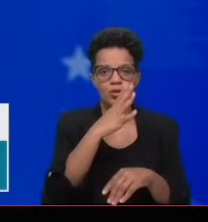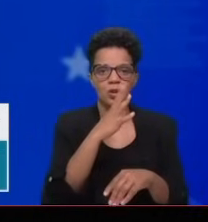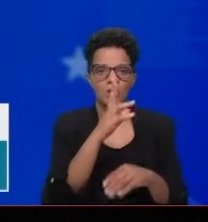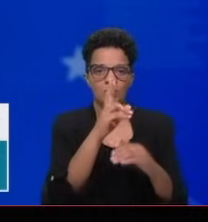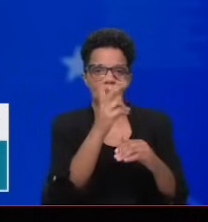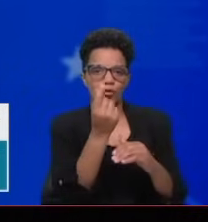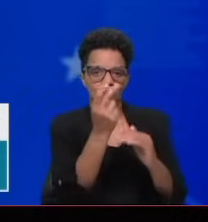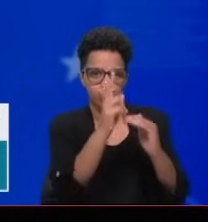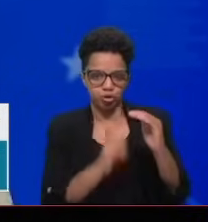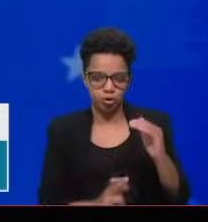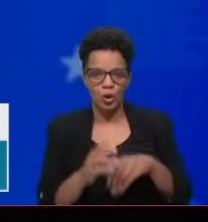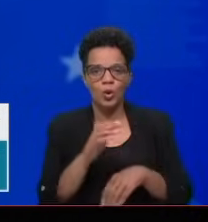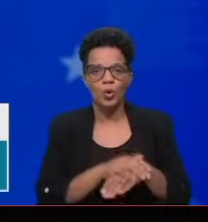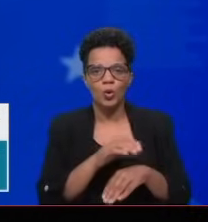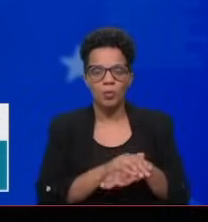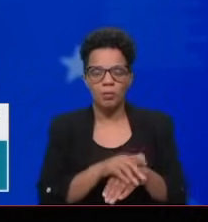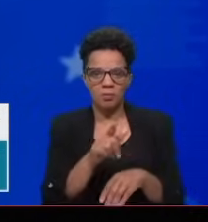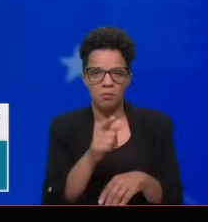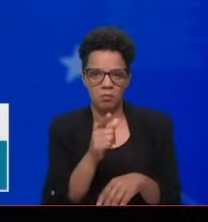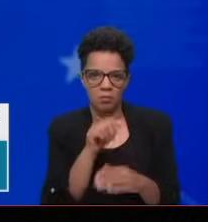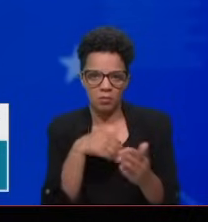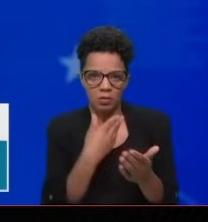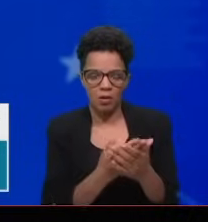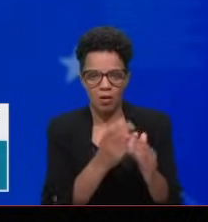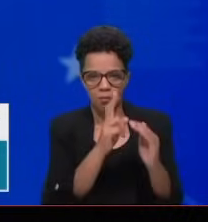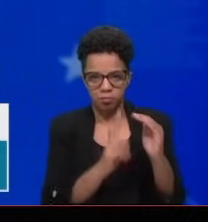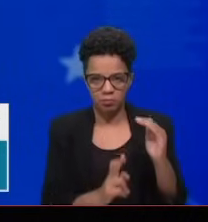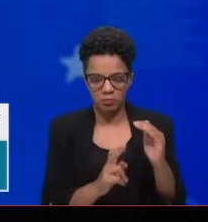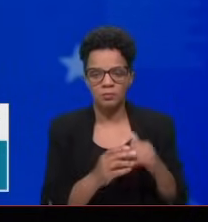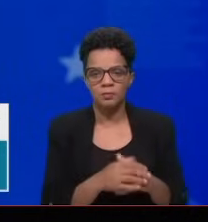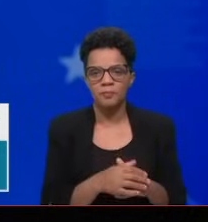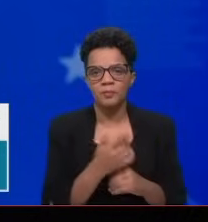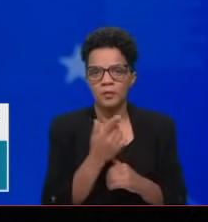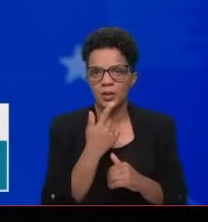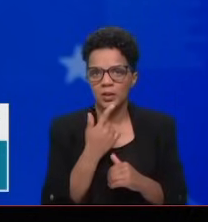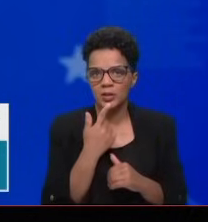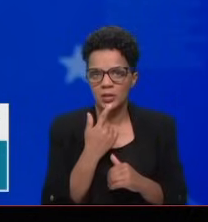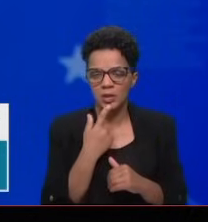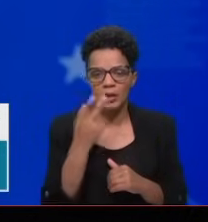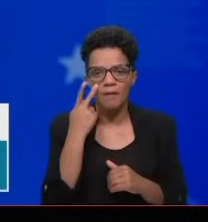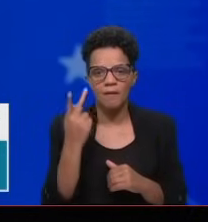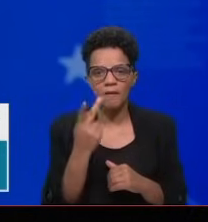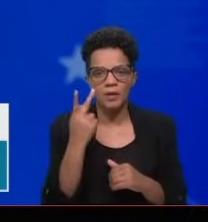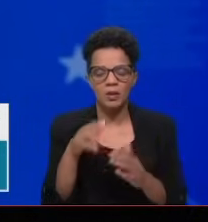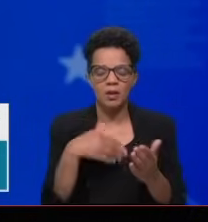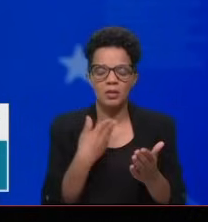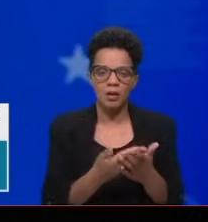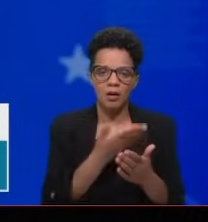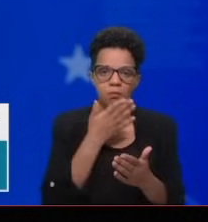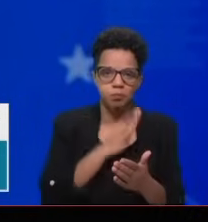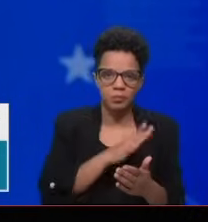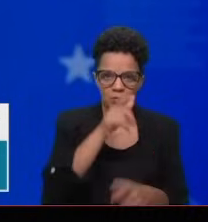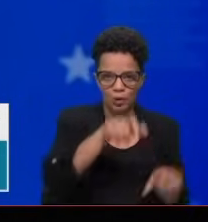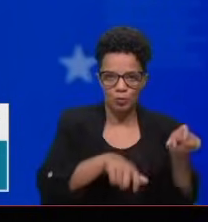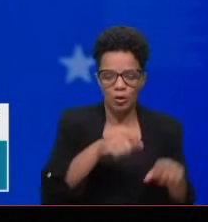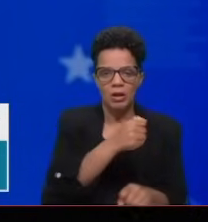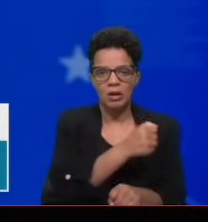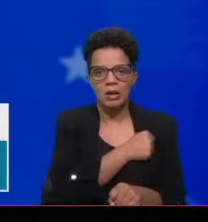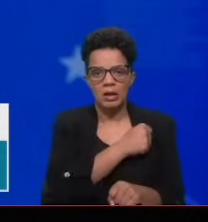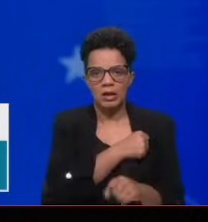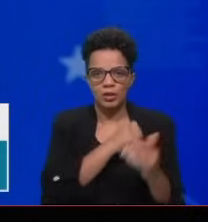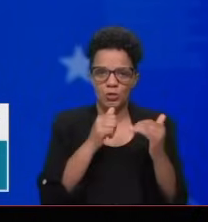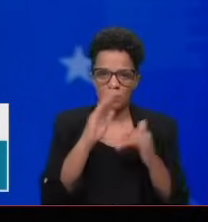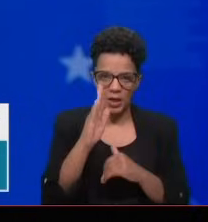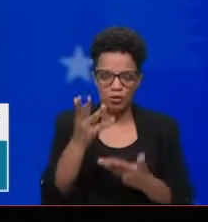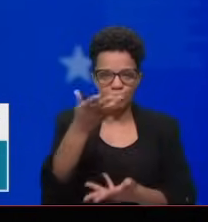eficientemente energéticas baixa a fatura da luz ou seja estamos a baixar o e o custo de vida para as pessoas estamos a colocar mais casas no mercado logo